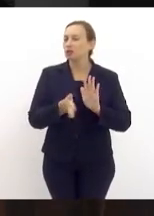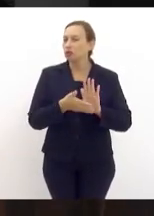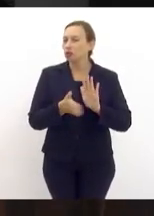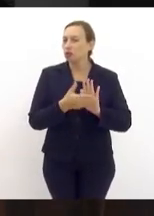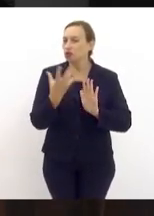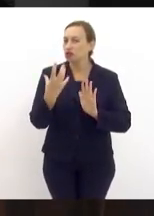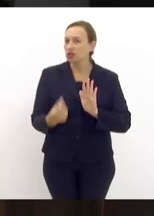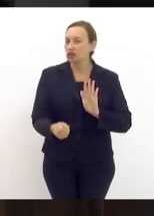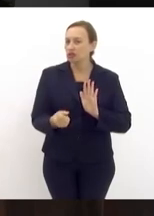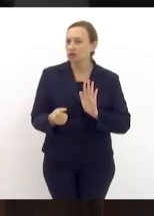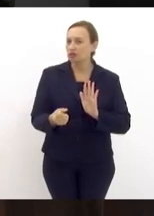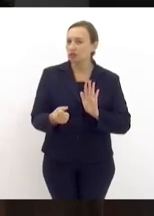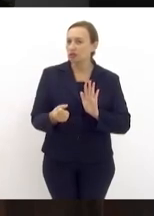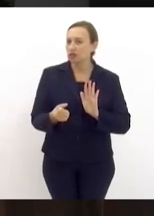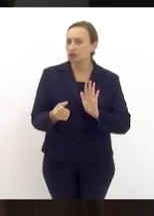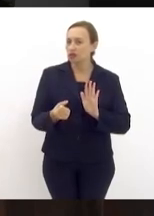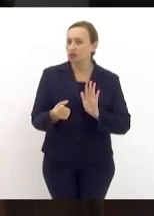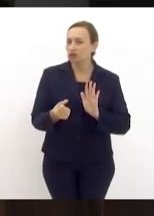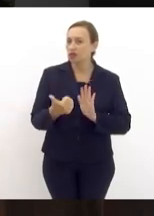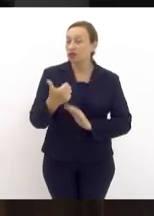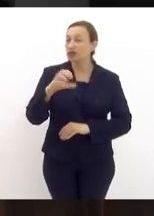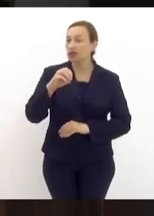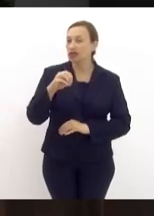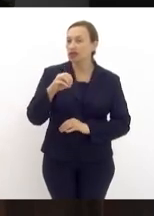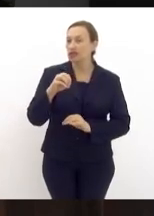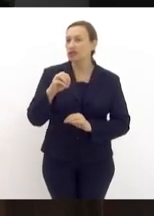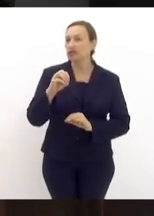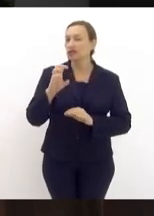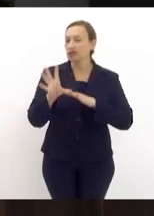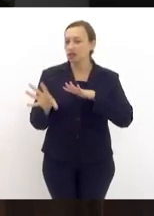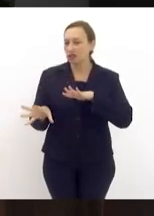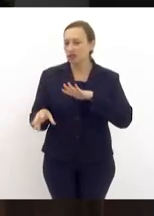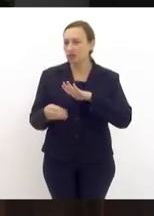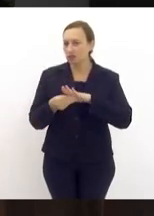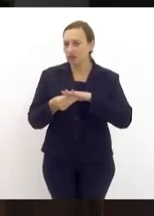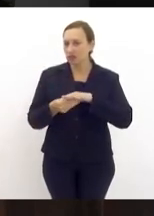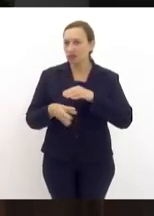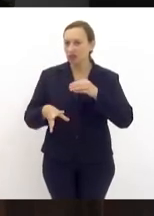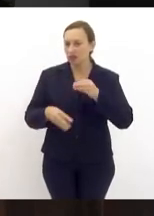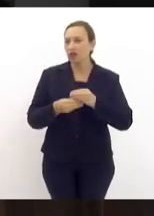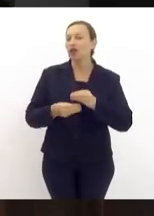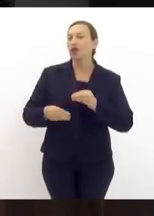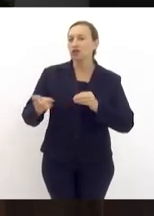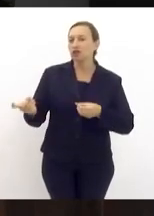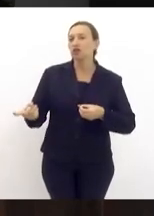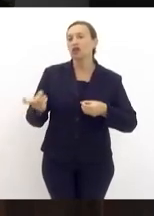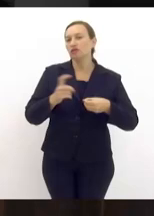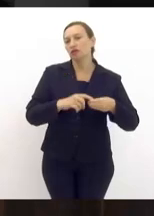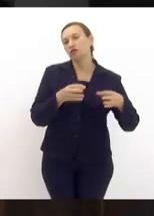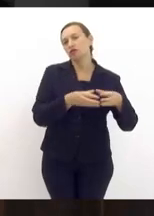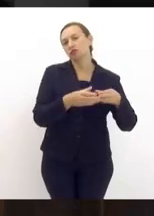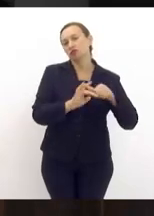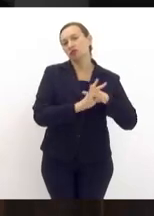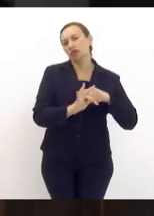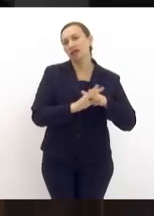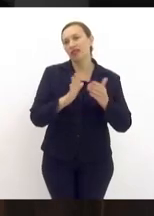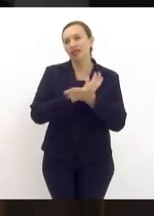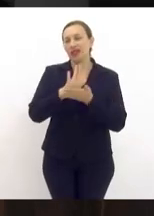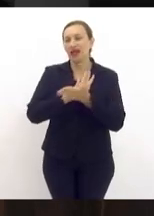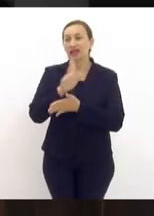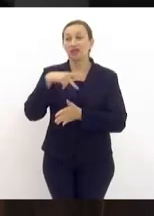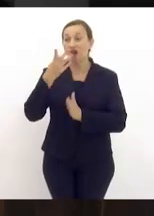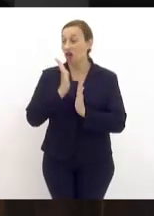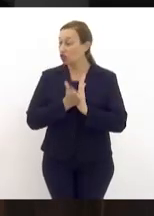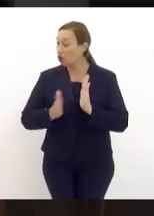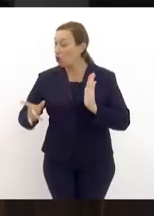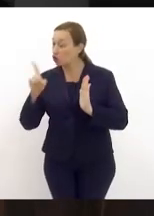proposta recebeu 10 emendas e retorna às comissões temáticas. Nada mais havendo a